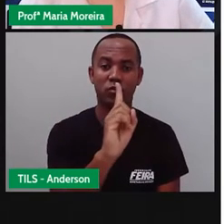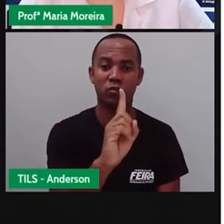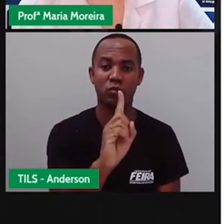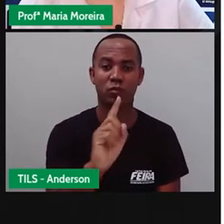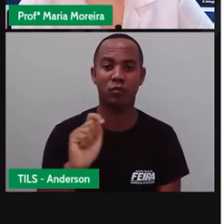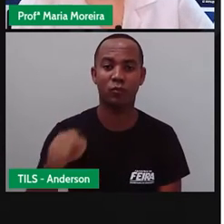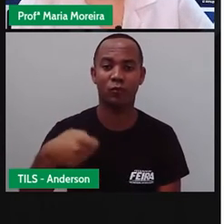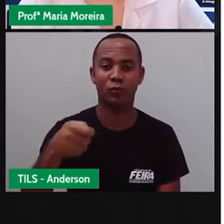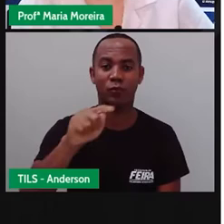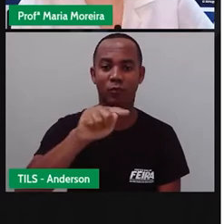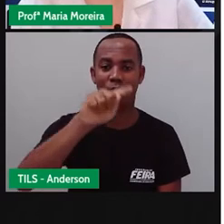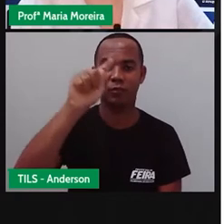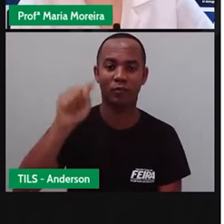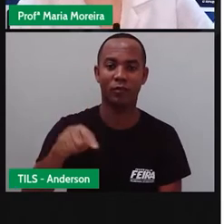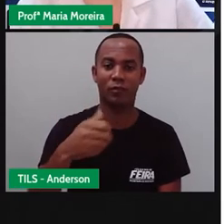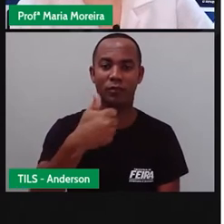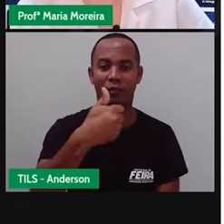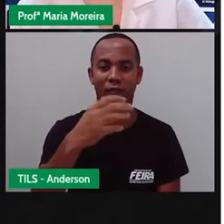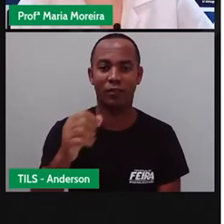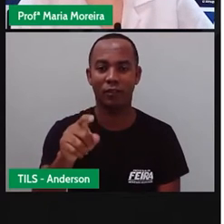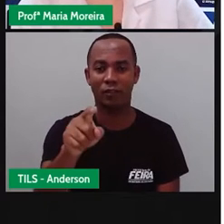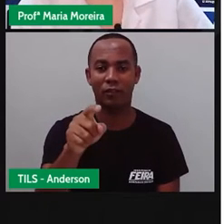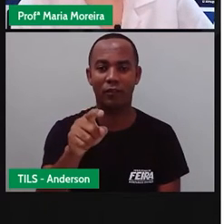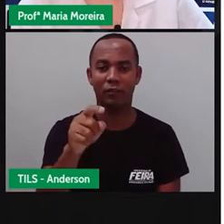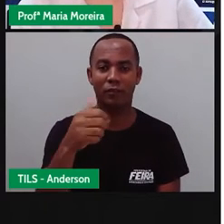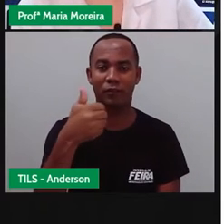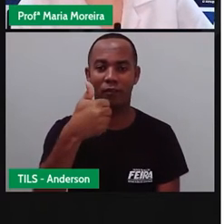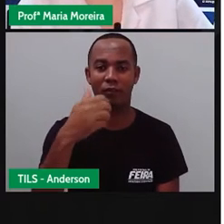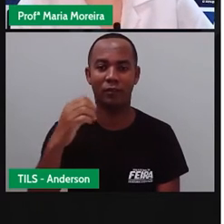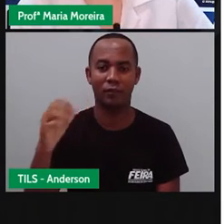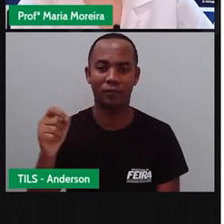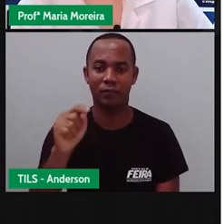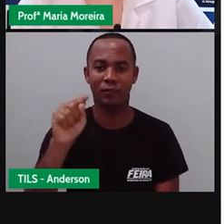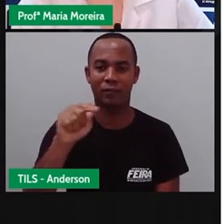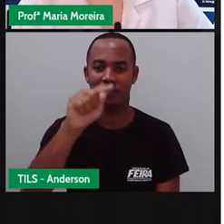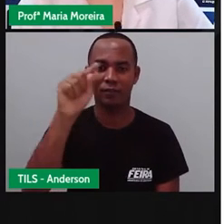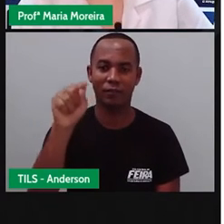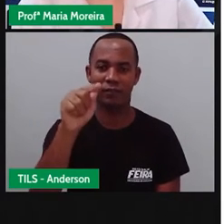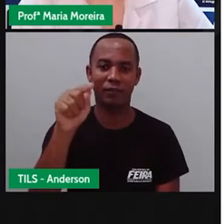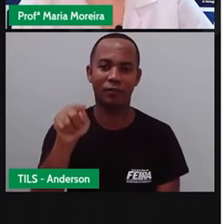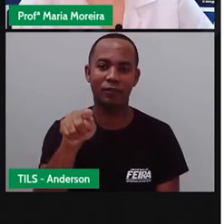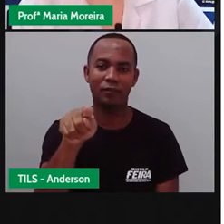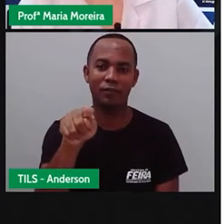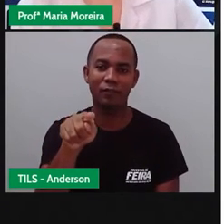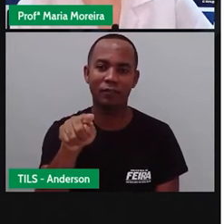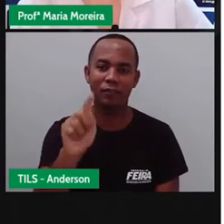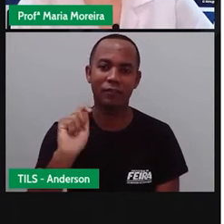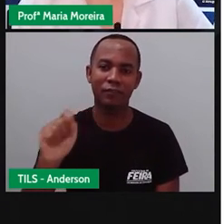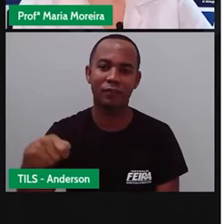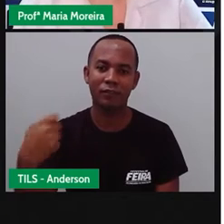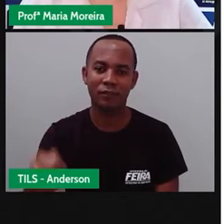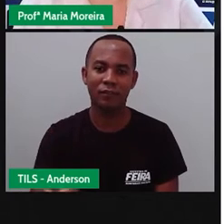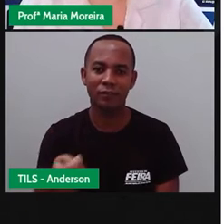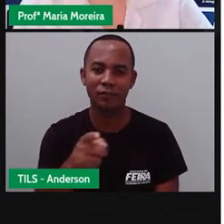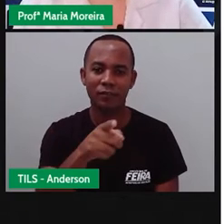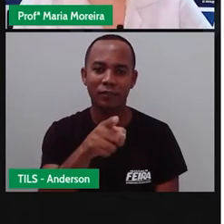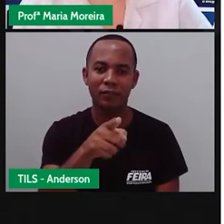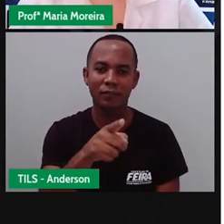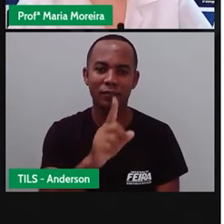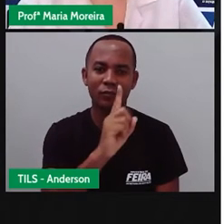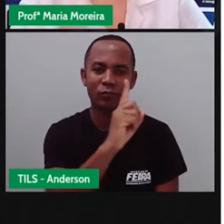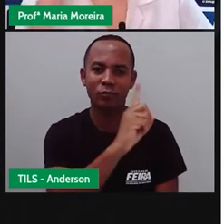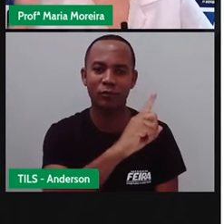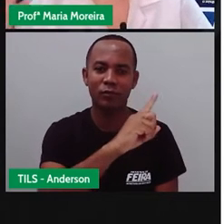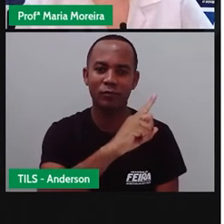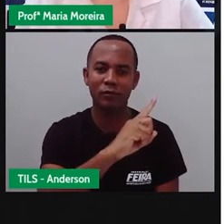então eu tinha o símbolo para um para 10 para sempre para mim 10.000 100 mil milhas